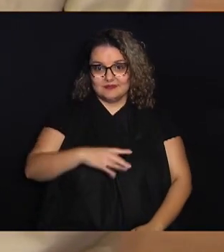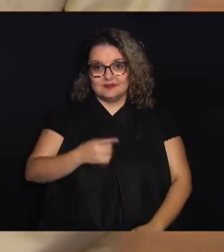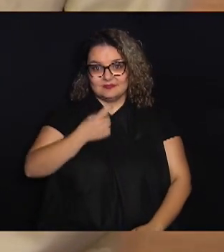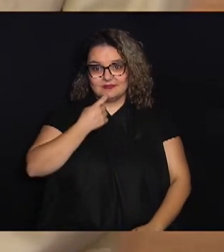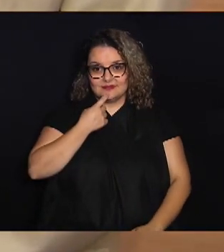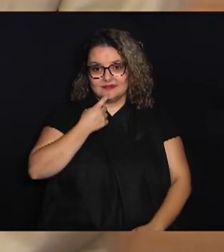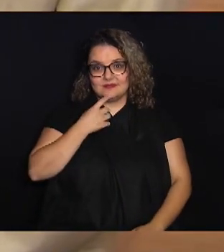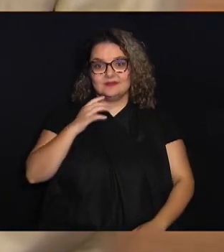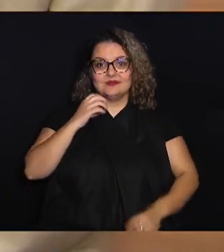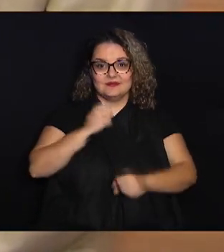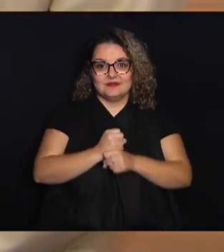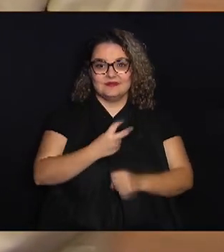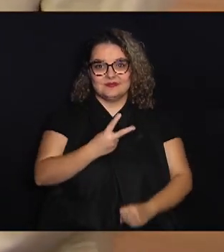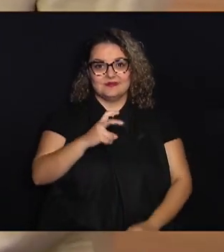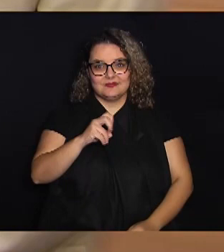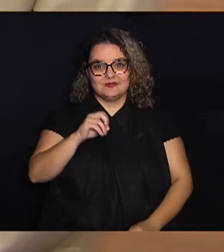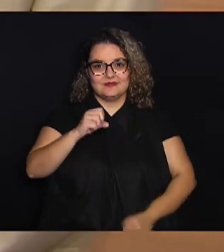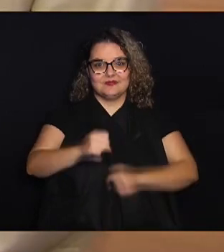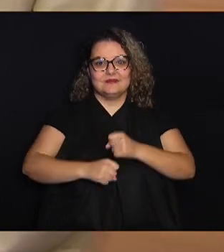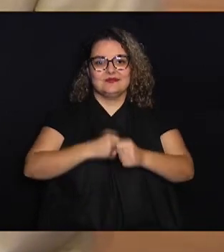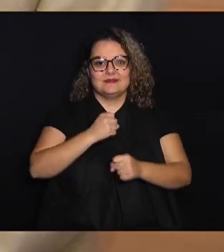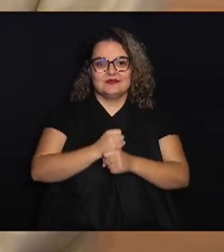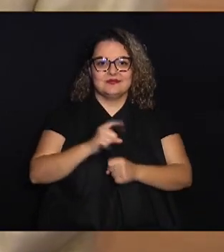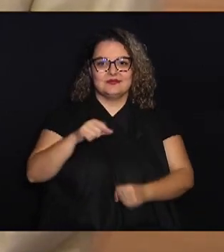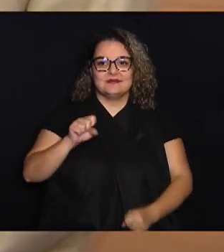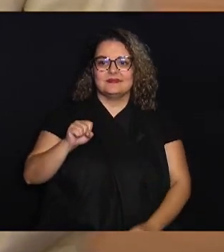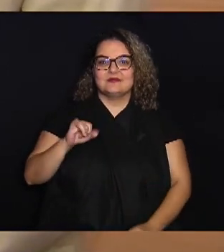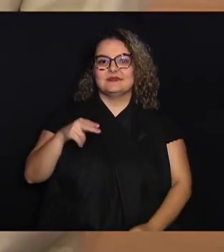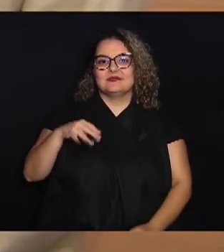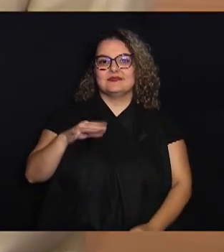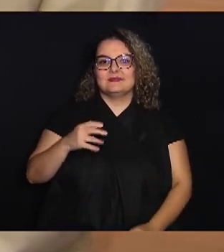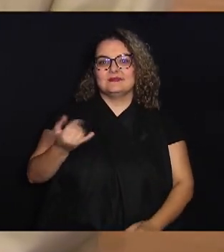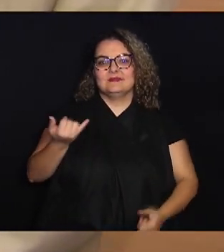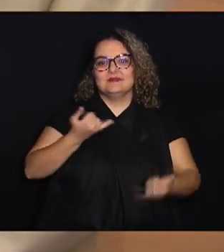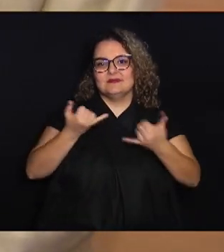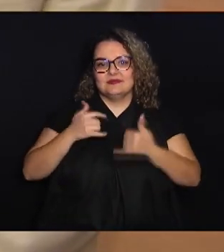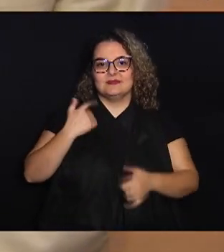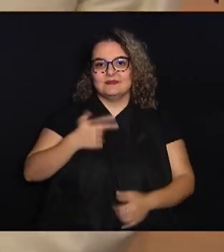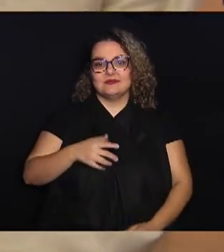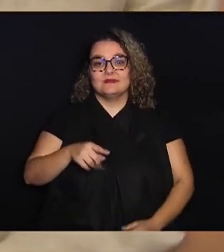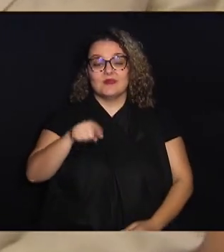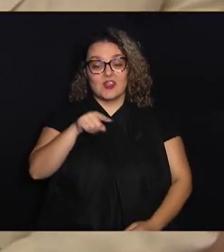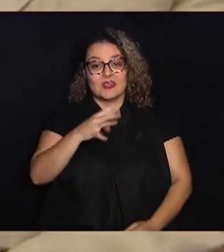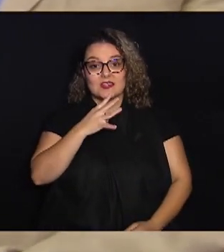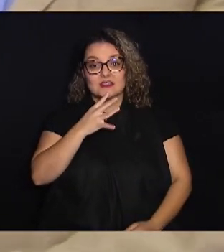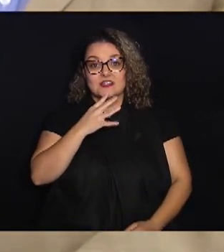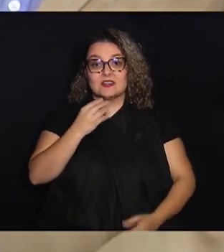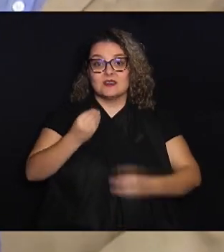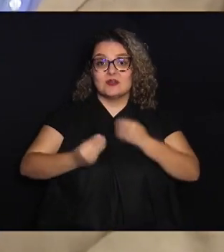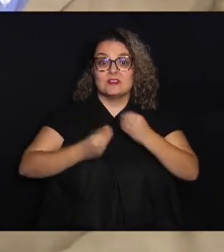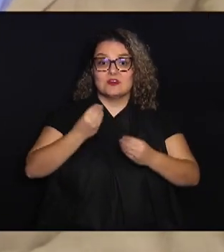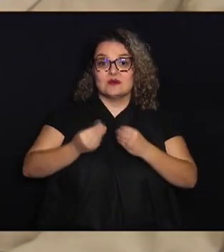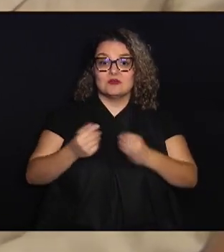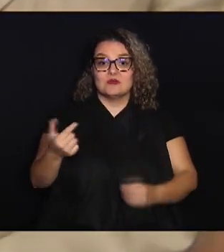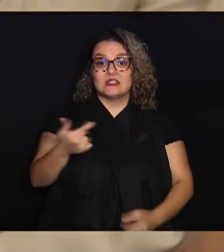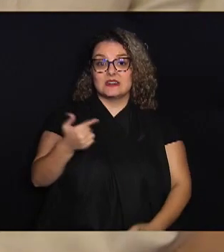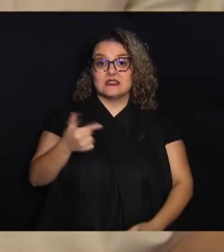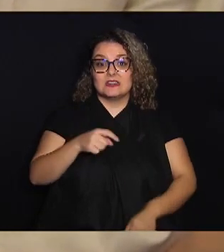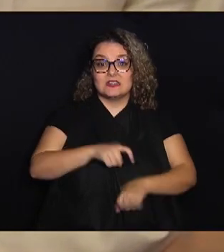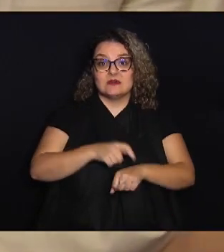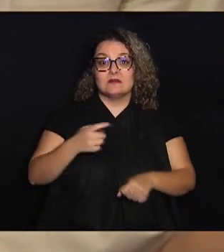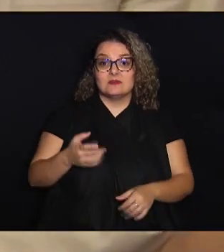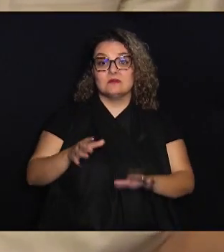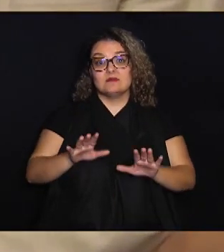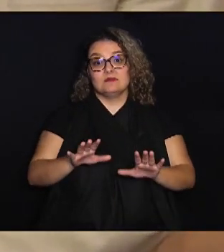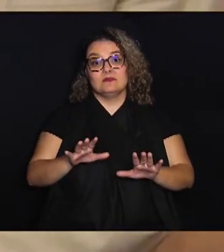Campinas, completando 250 anos, né, Sinésio? Conta pra gente, você que tá mais por dentro, como é que tá essa segunda fase? Ou,